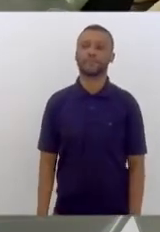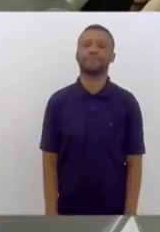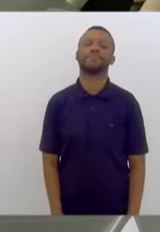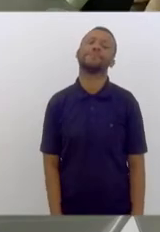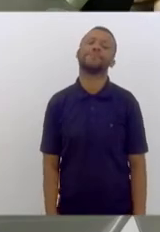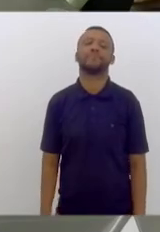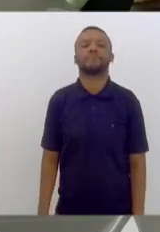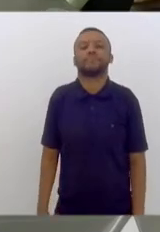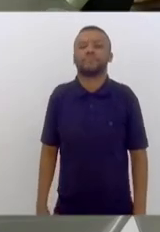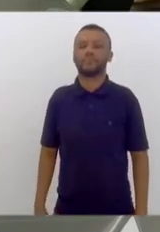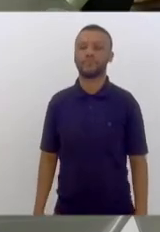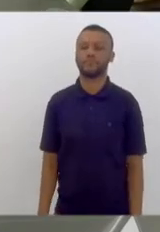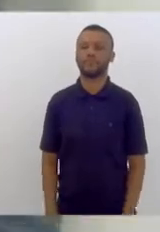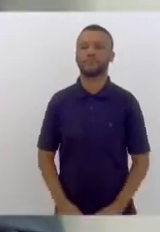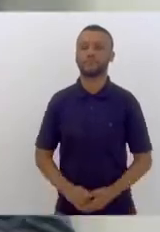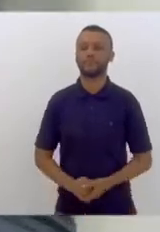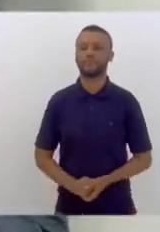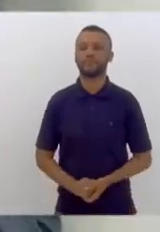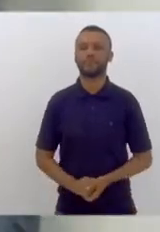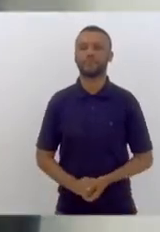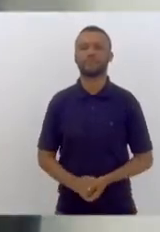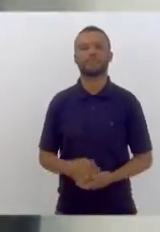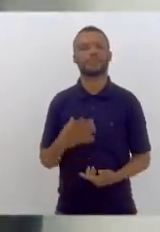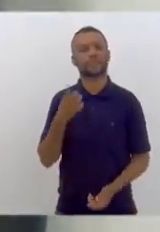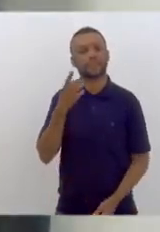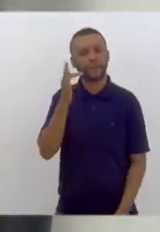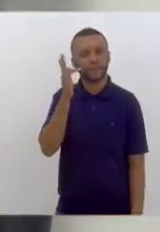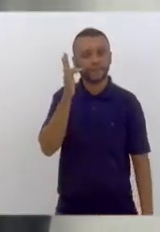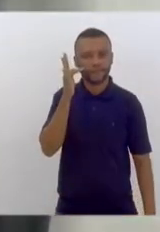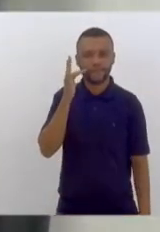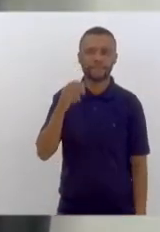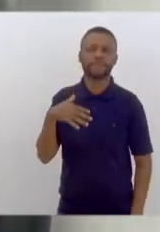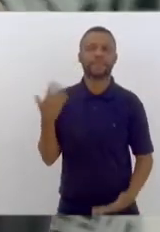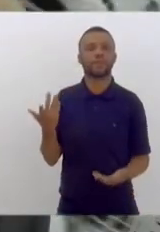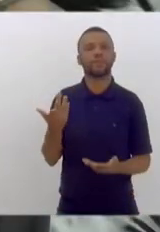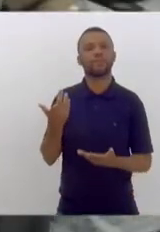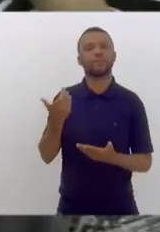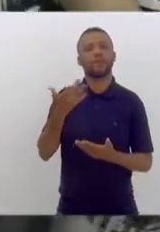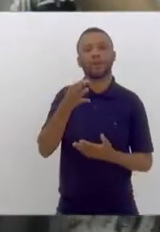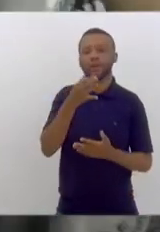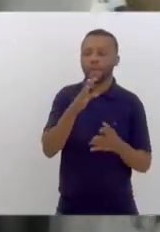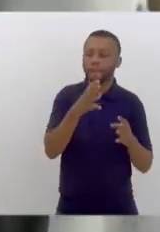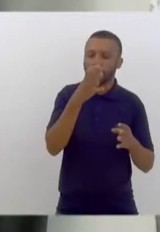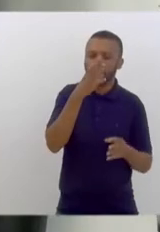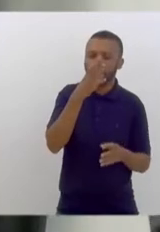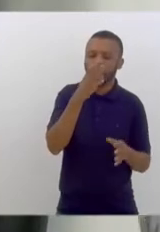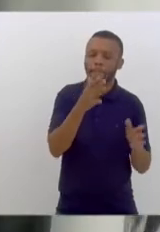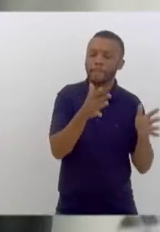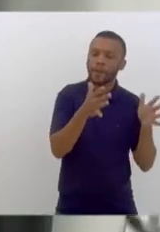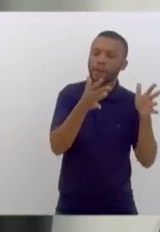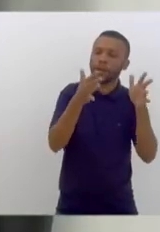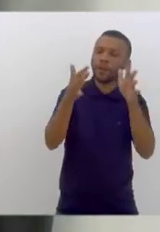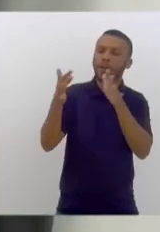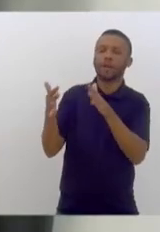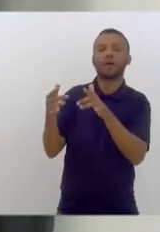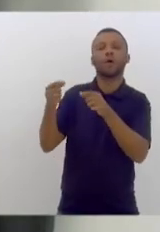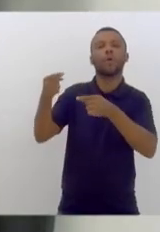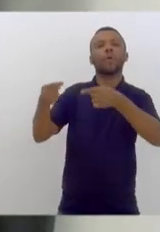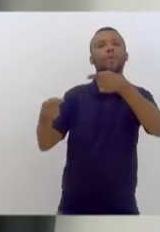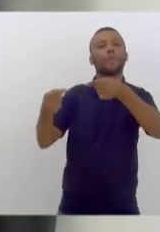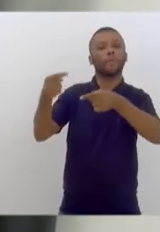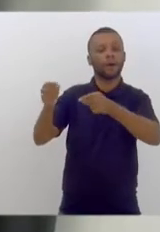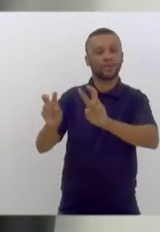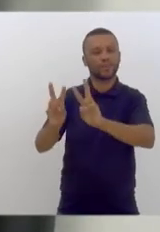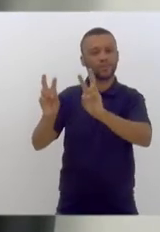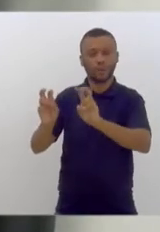Deputado Serafini. Não, deputado Luiz Paulo, enquanto acompanhava aqui o debate dessa questão